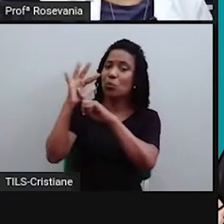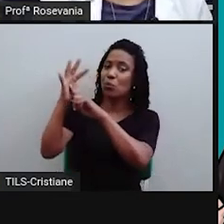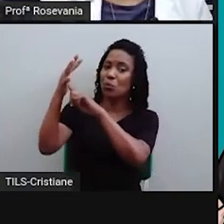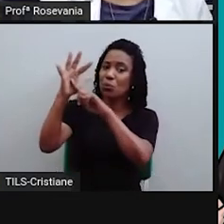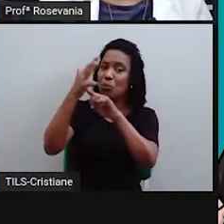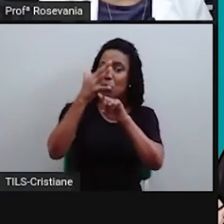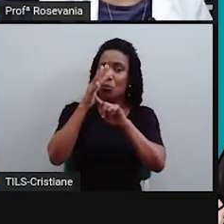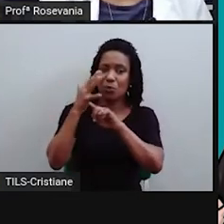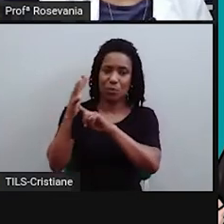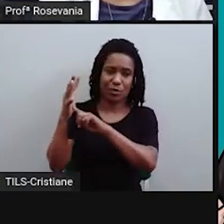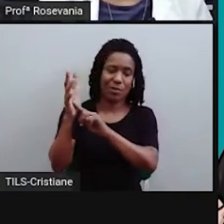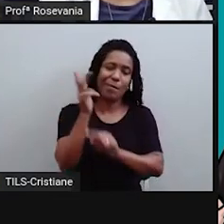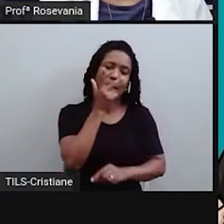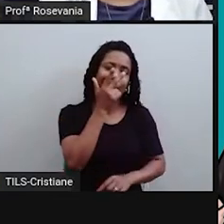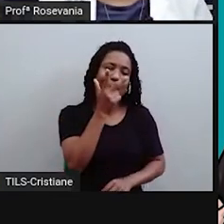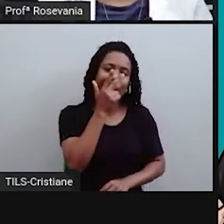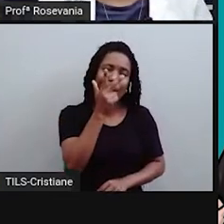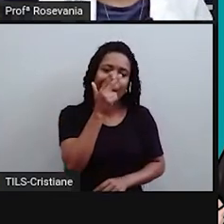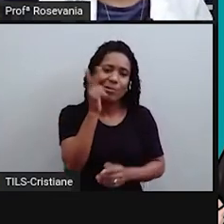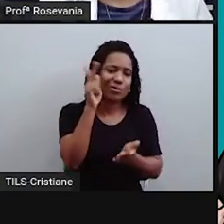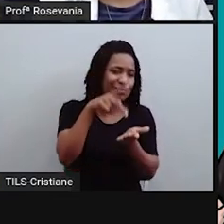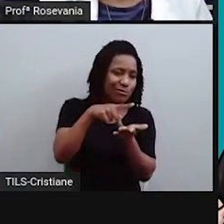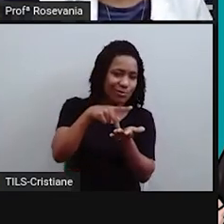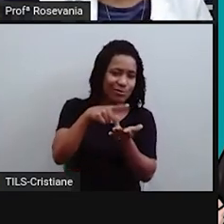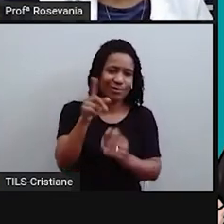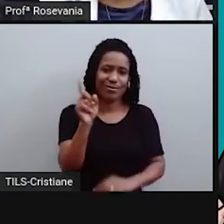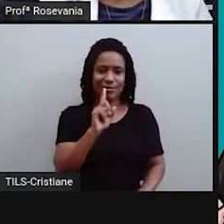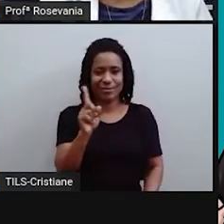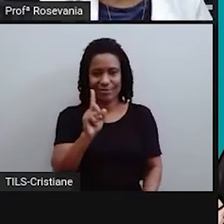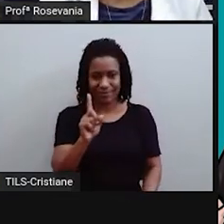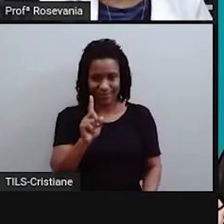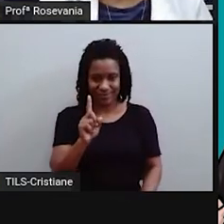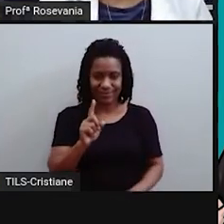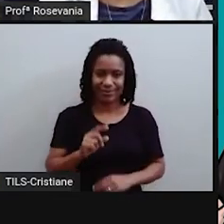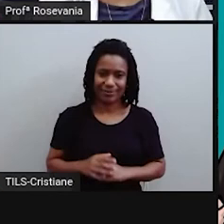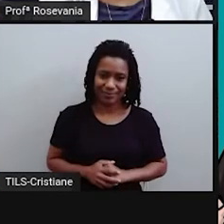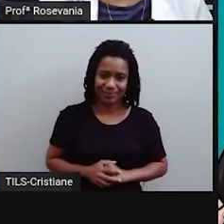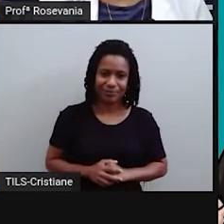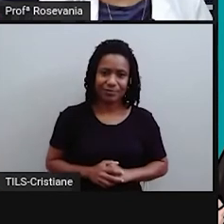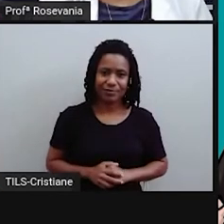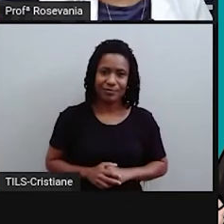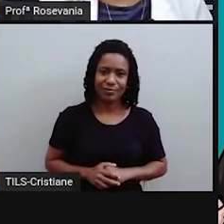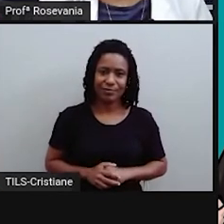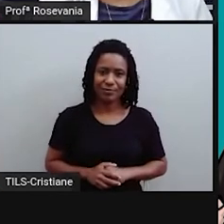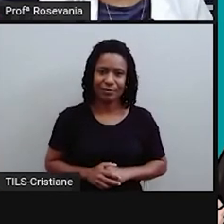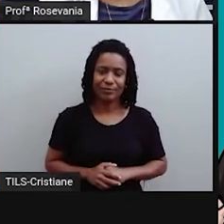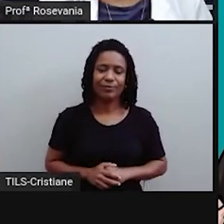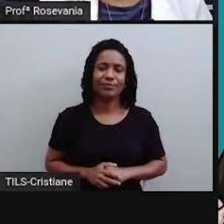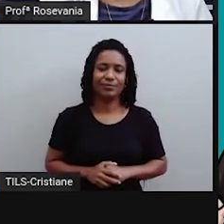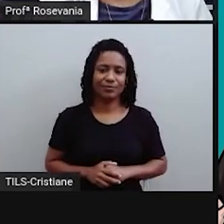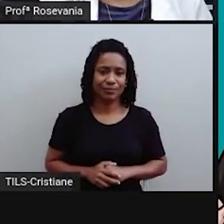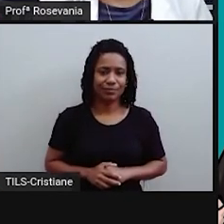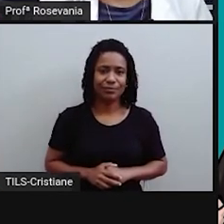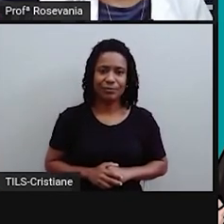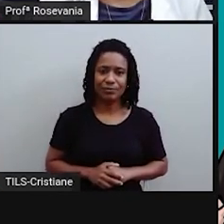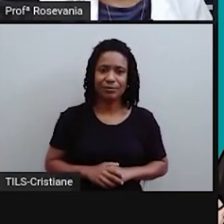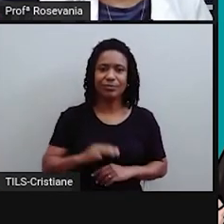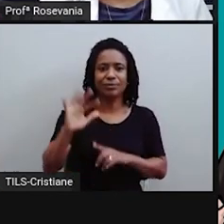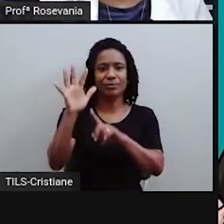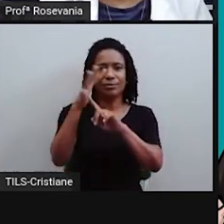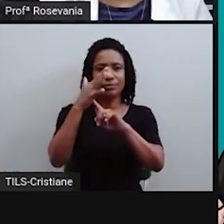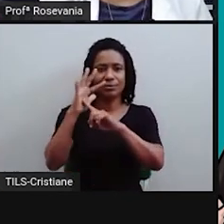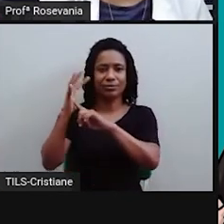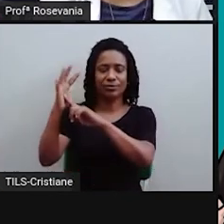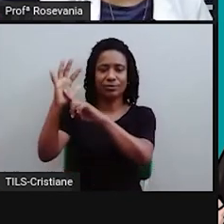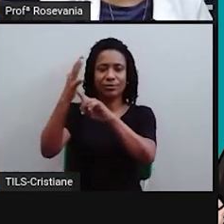aparente, né? Não é no período, não é realmente de verdade isso. E, como eu falei, durante as estações realmente